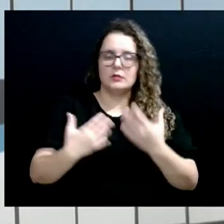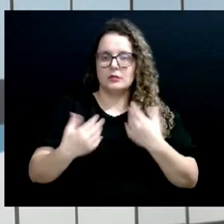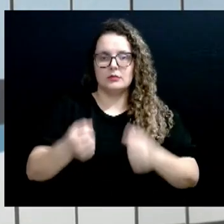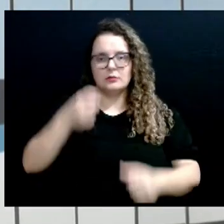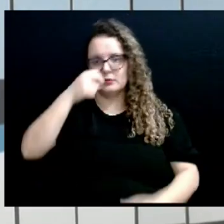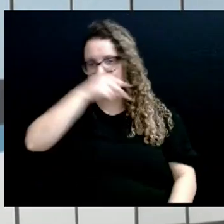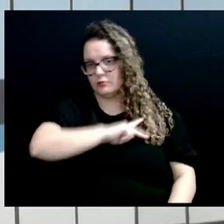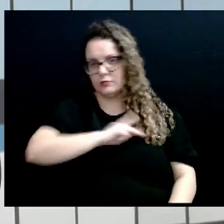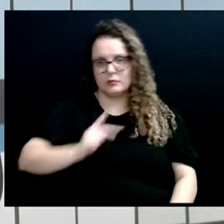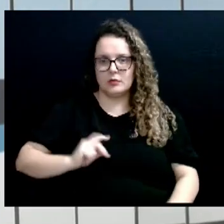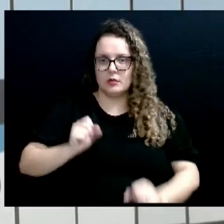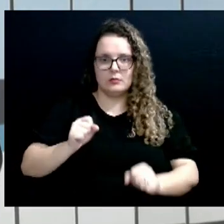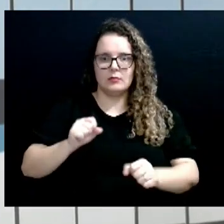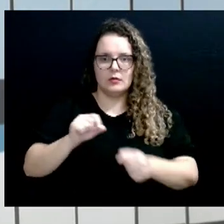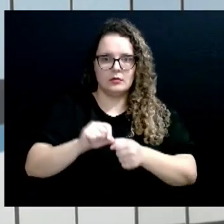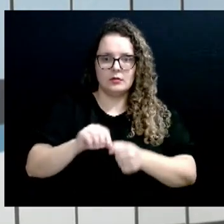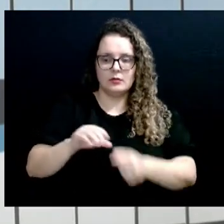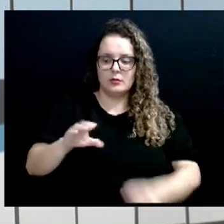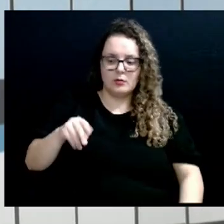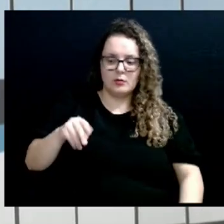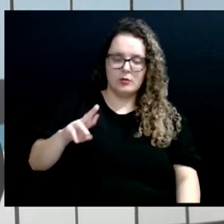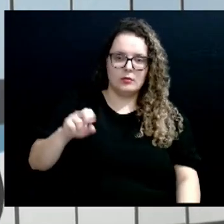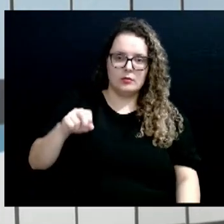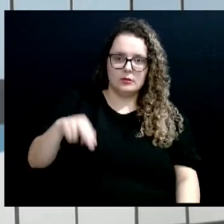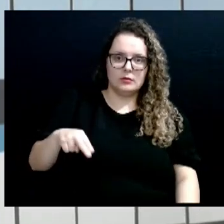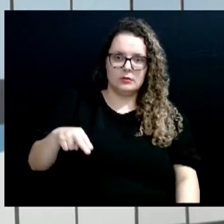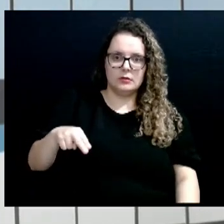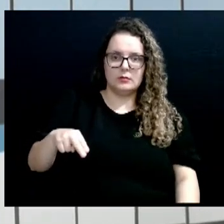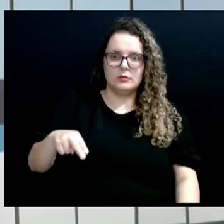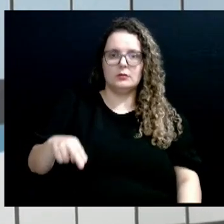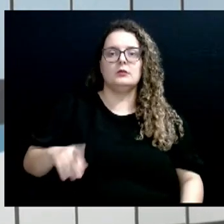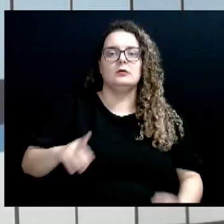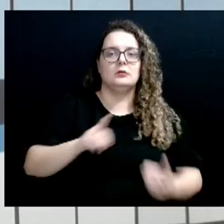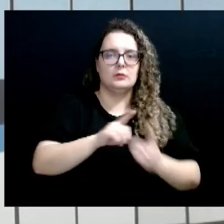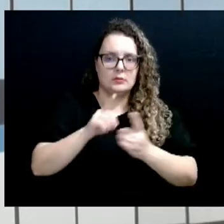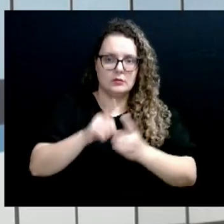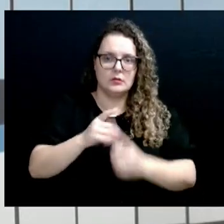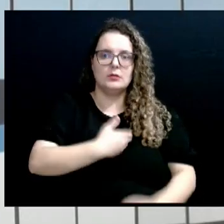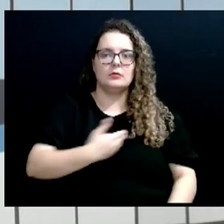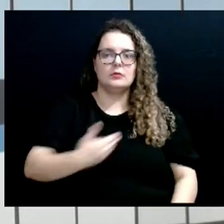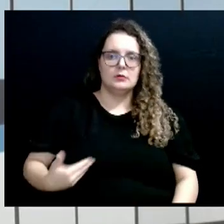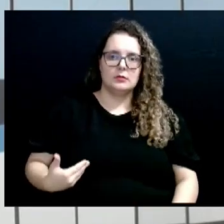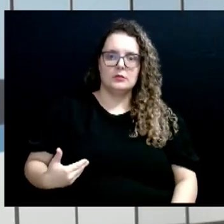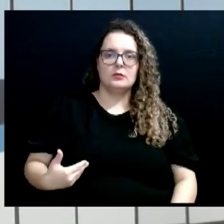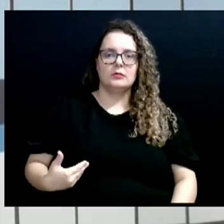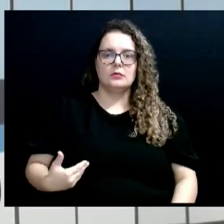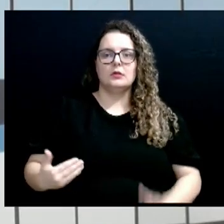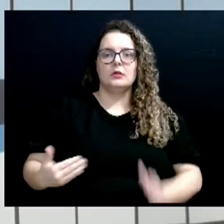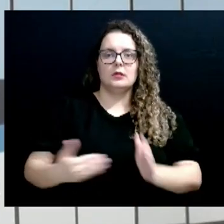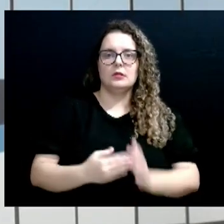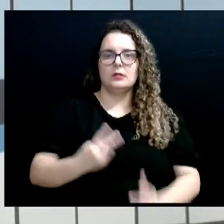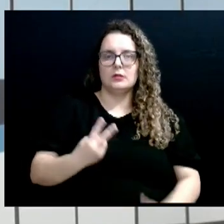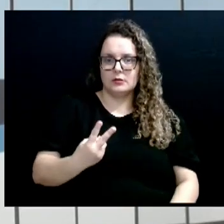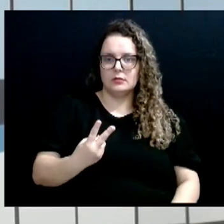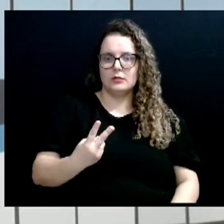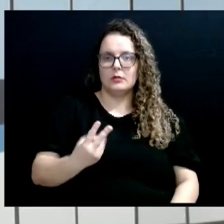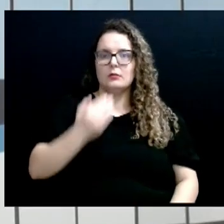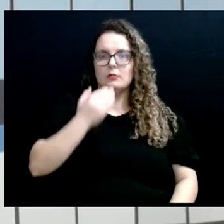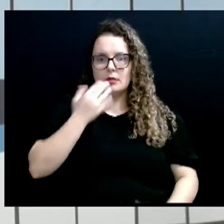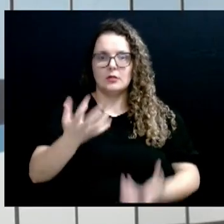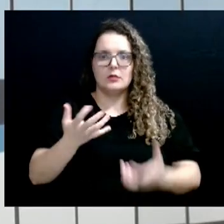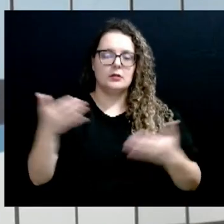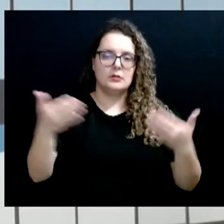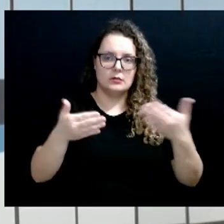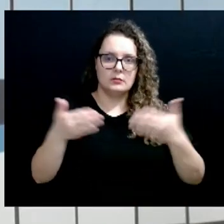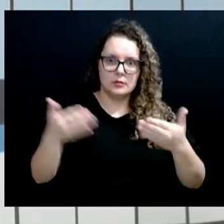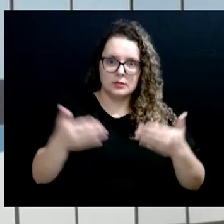lá no CONTRAN. Simplesmente uma reunião, estão fazendo essa consulta pública, que se eu não me engano vai até dia 2, eu até peço que quem quiser participar, tem que entrar